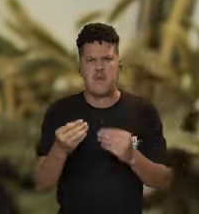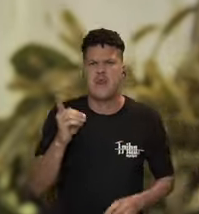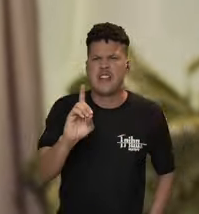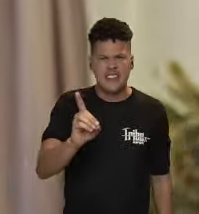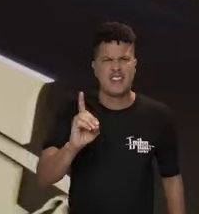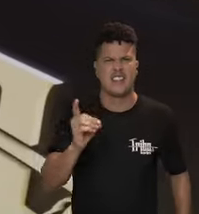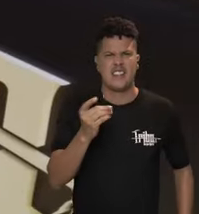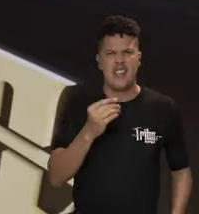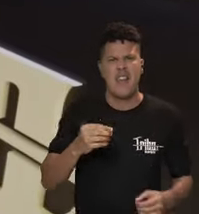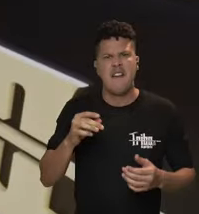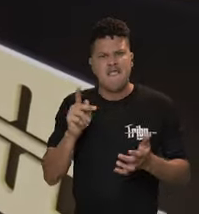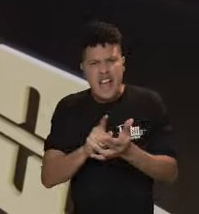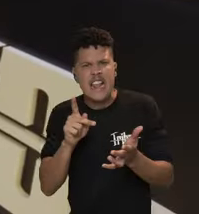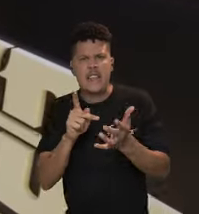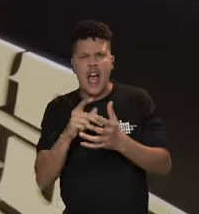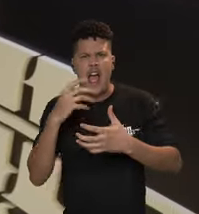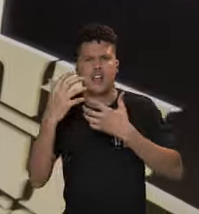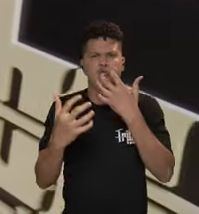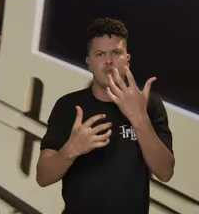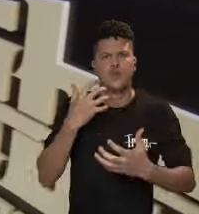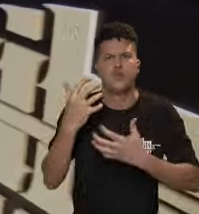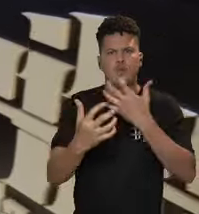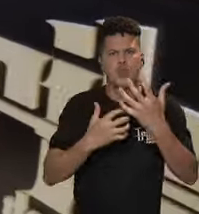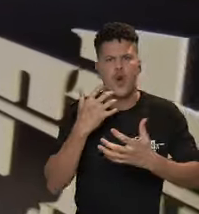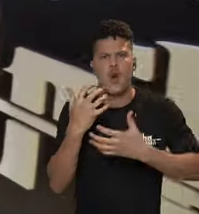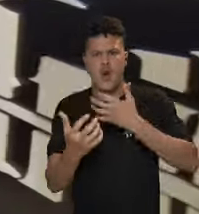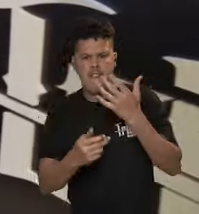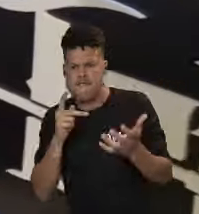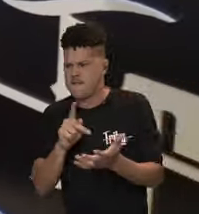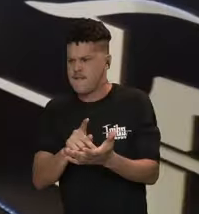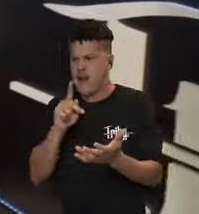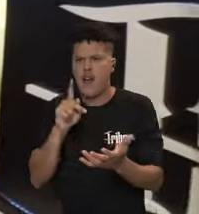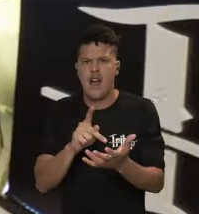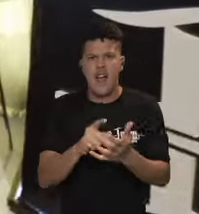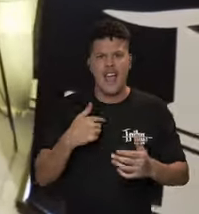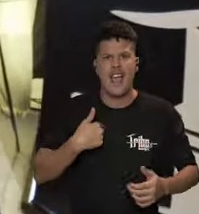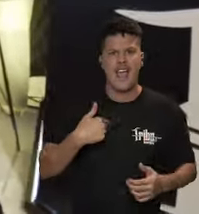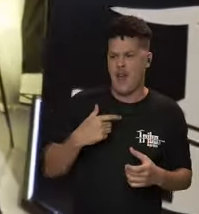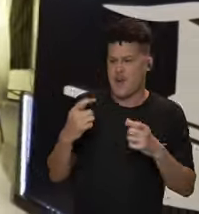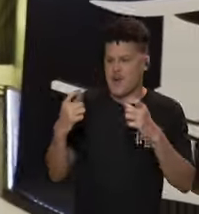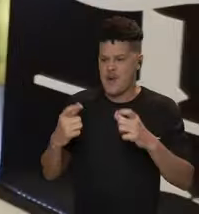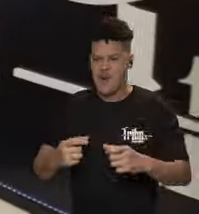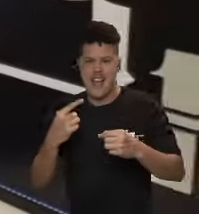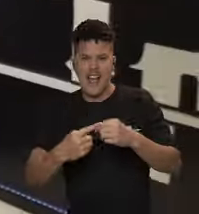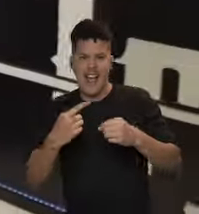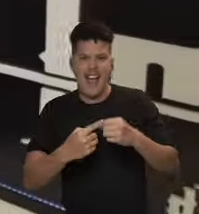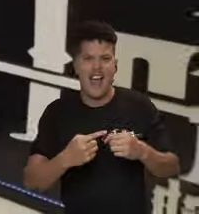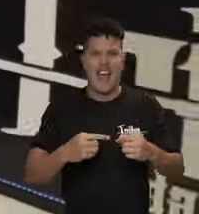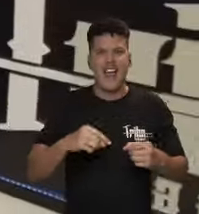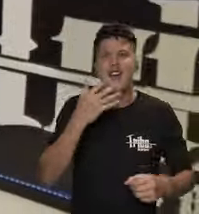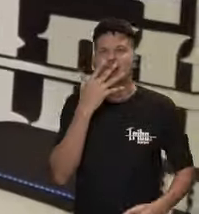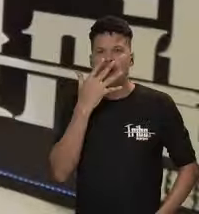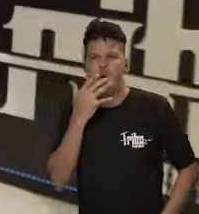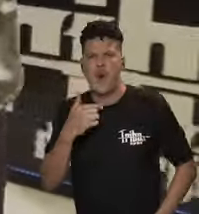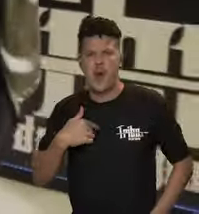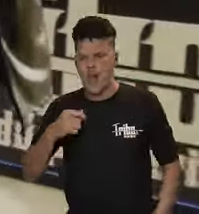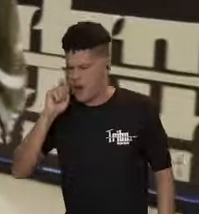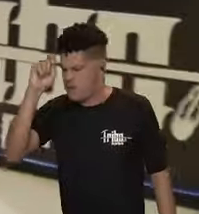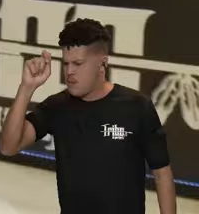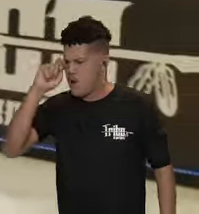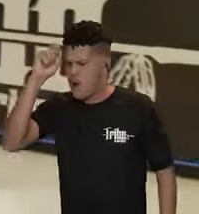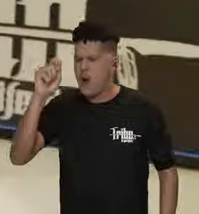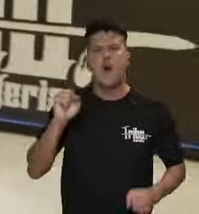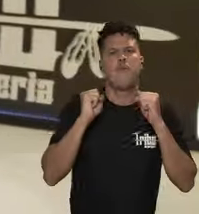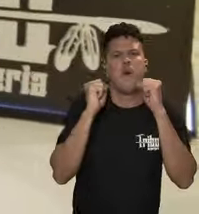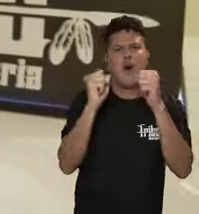no som. Oh, oh. Mais som é fute, é fato. Oh, oh. Sou da terra da cor. Sou maloqueiro nato. E posso morrer